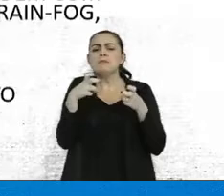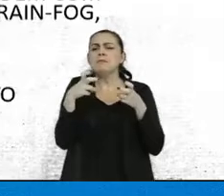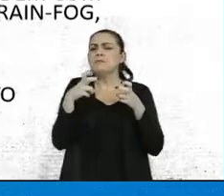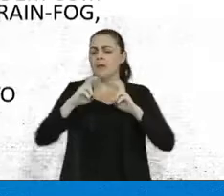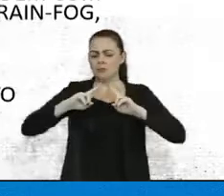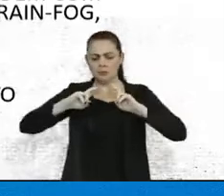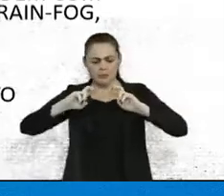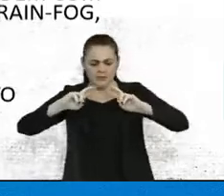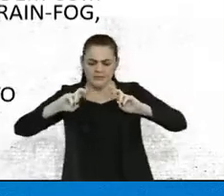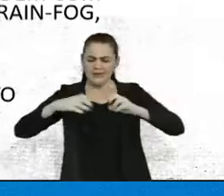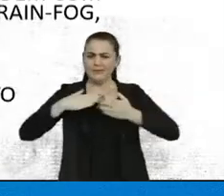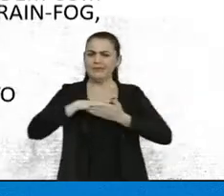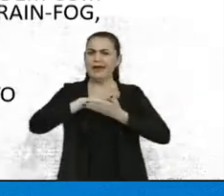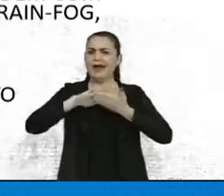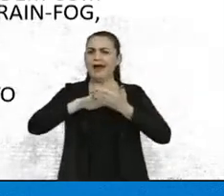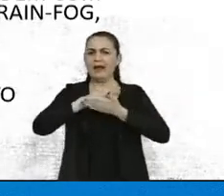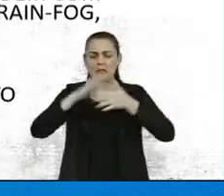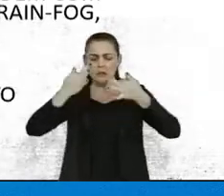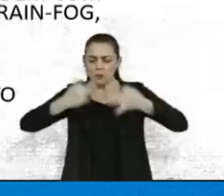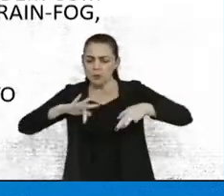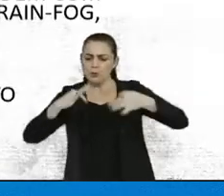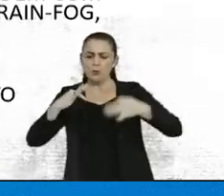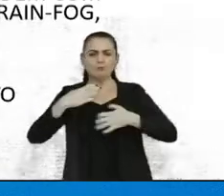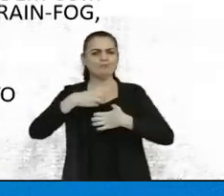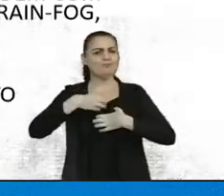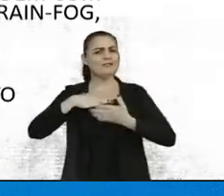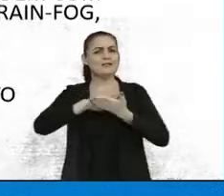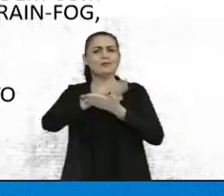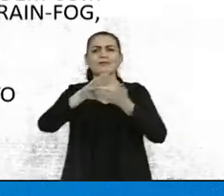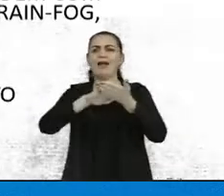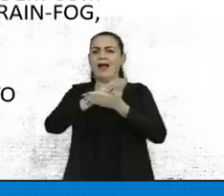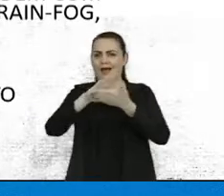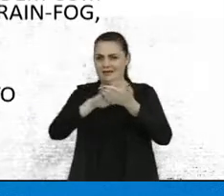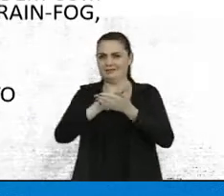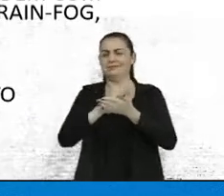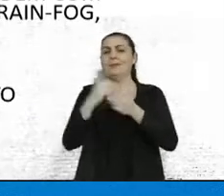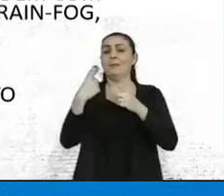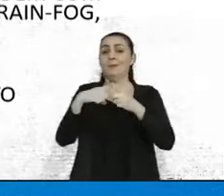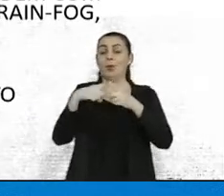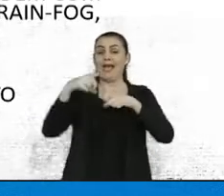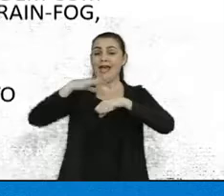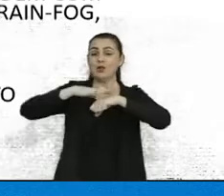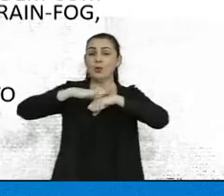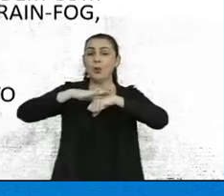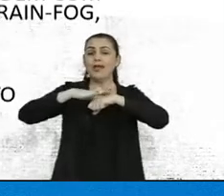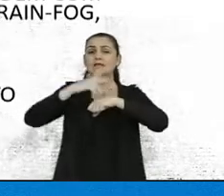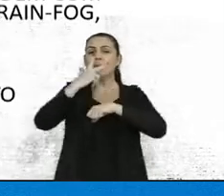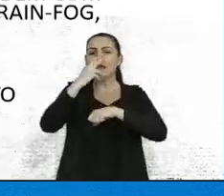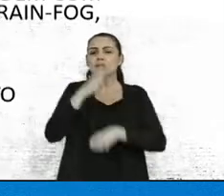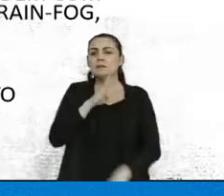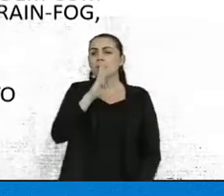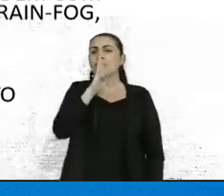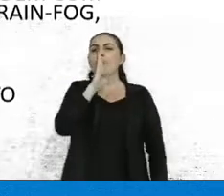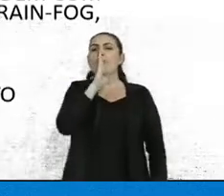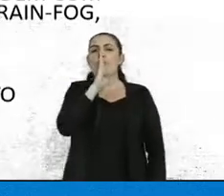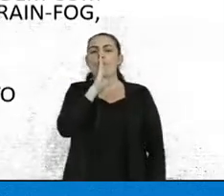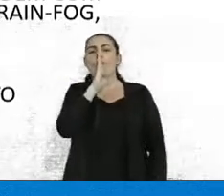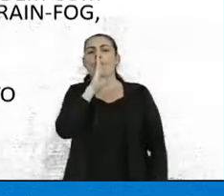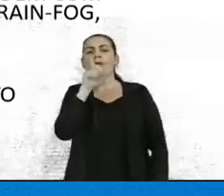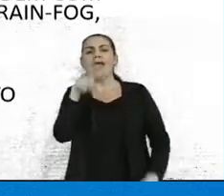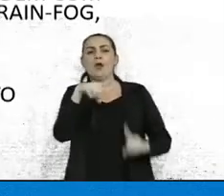não causa vermelhidão e nem causa febre. É disso que eu estou falando, de um tipo de inflamação que